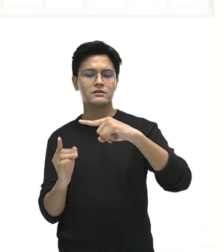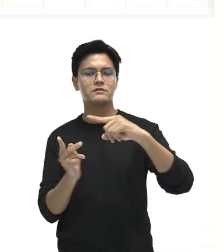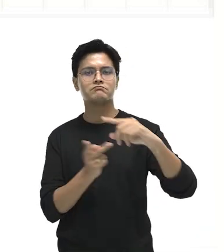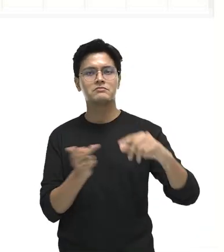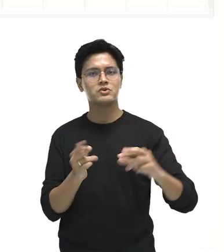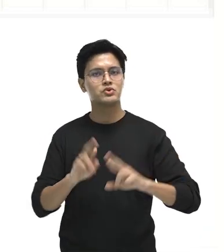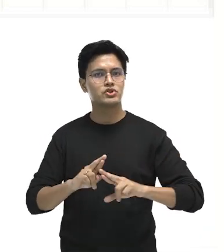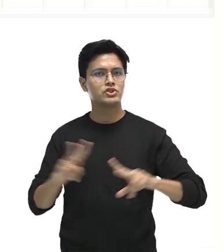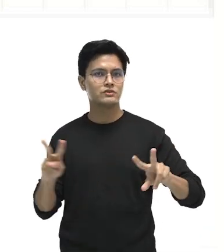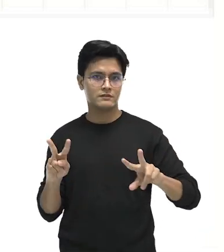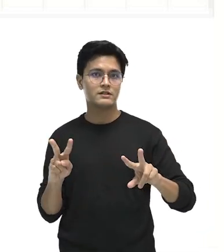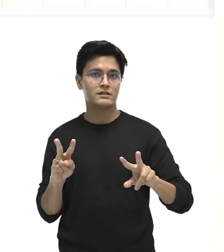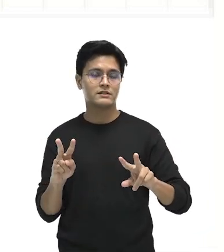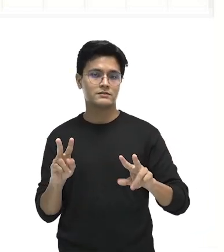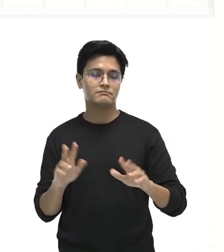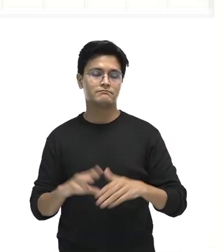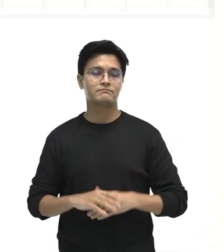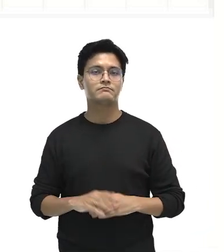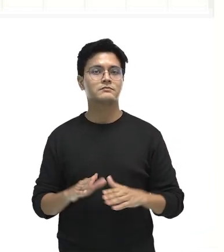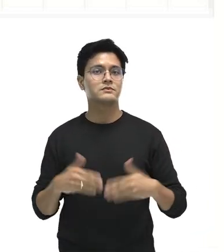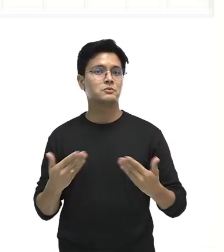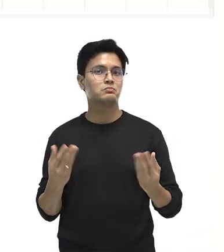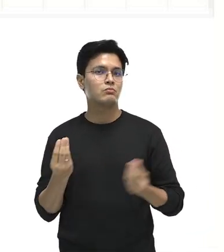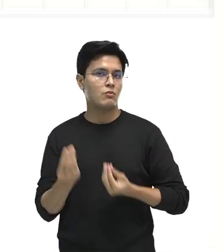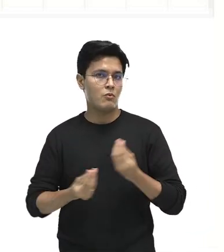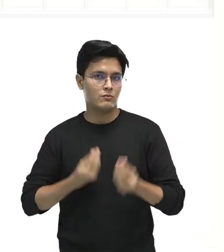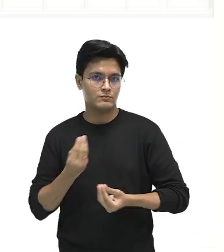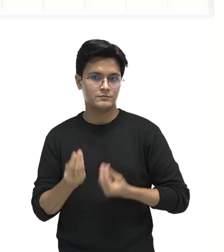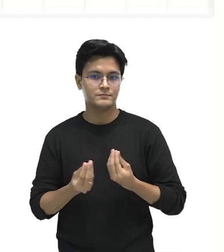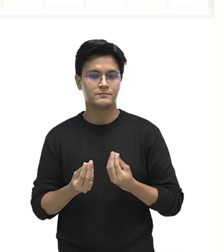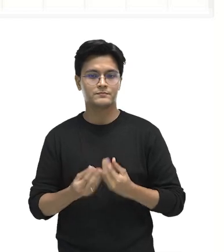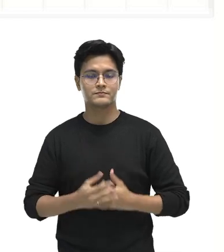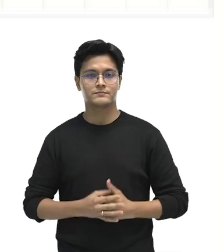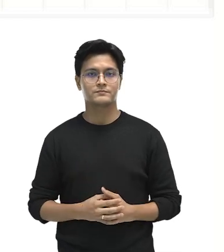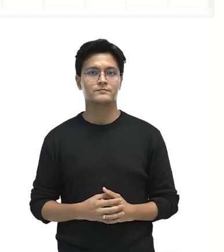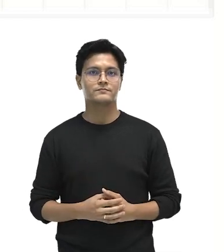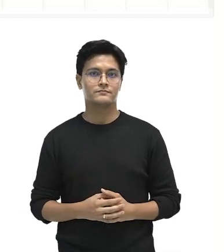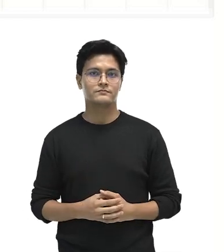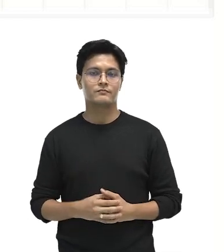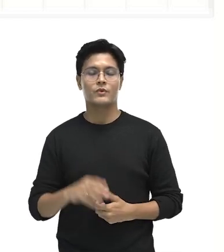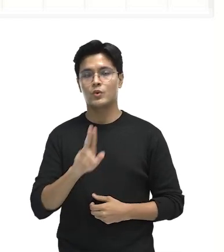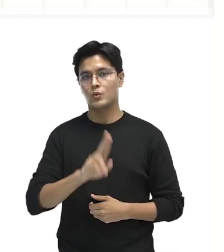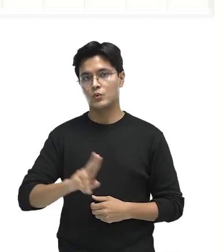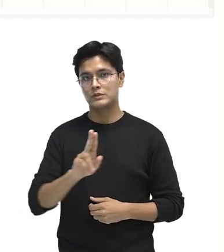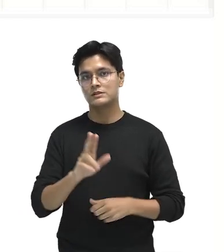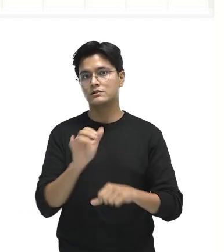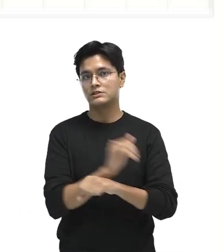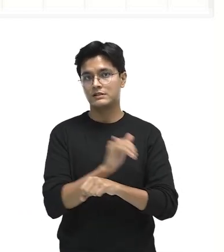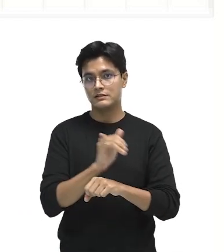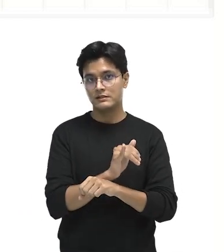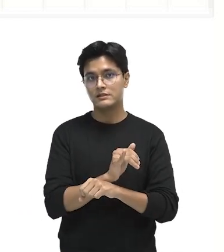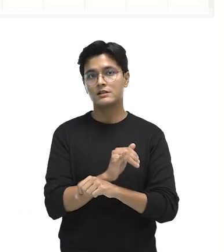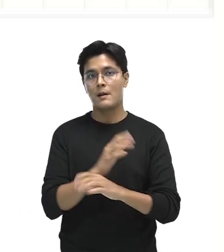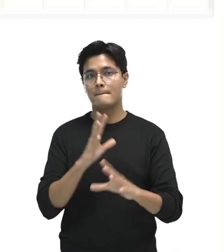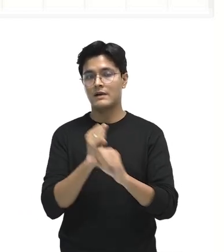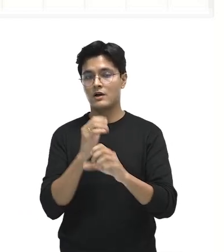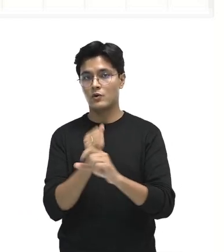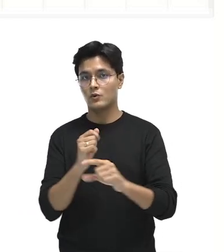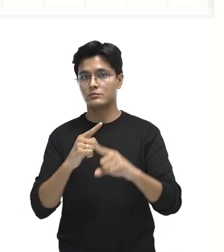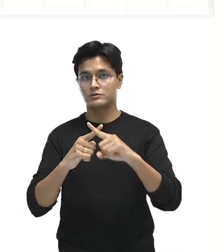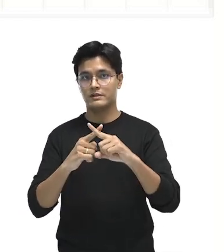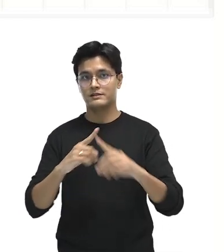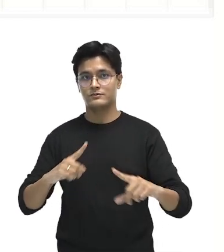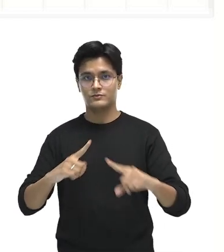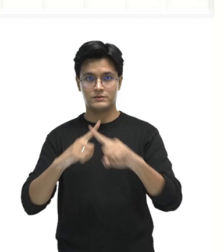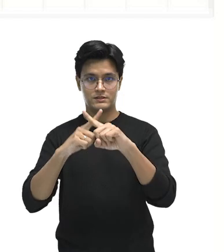só olhar para o número de cima. Então vamos fazer aqui a nossa técnica da multiplicação cruzada. Então